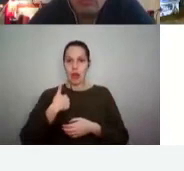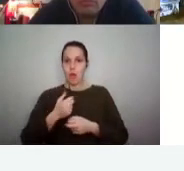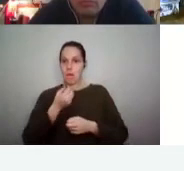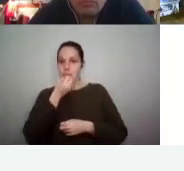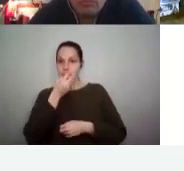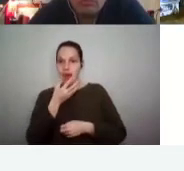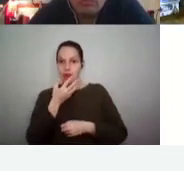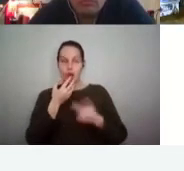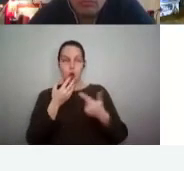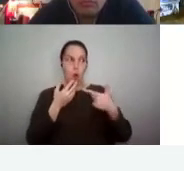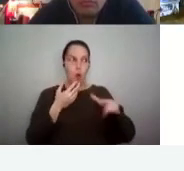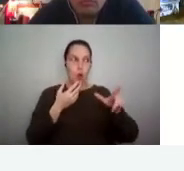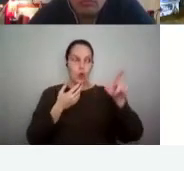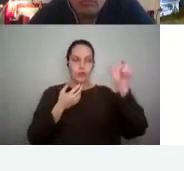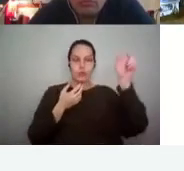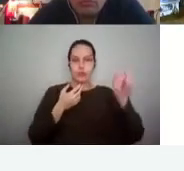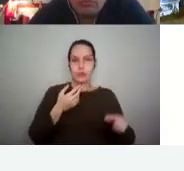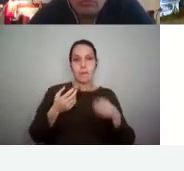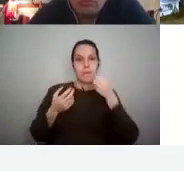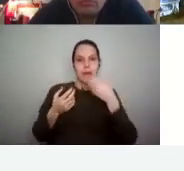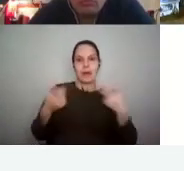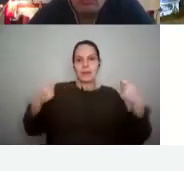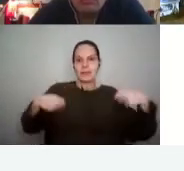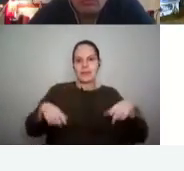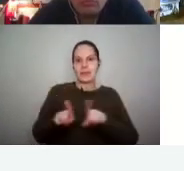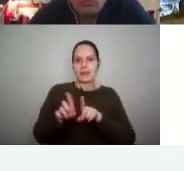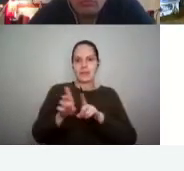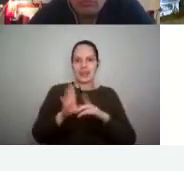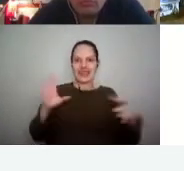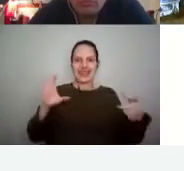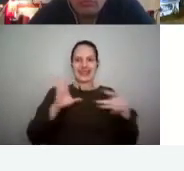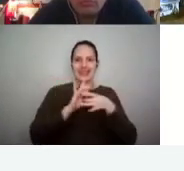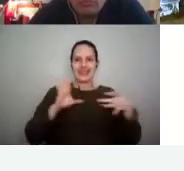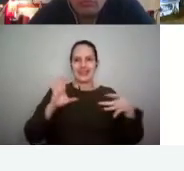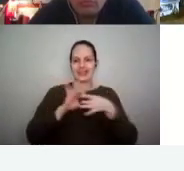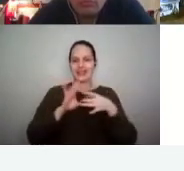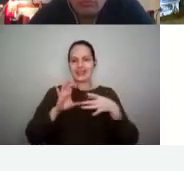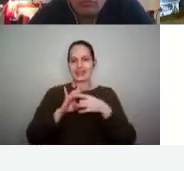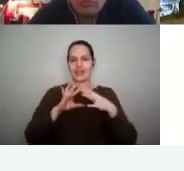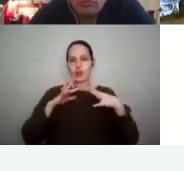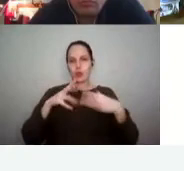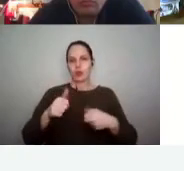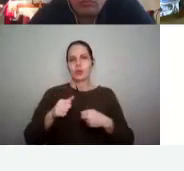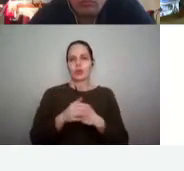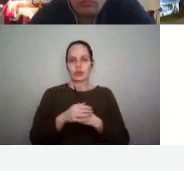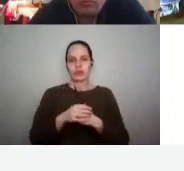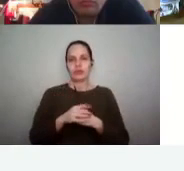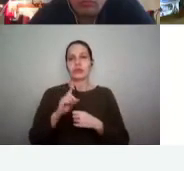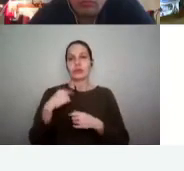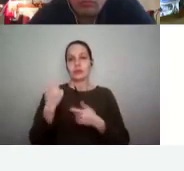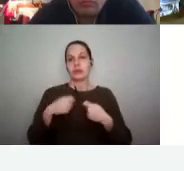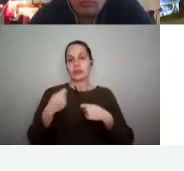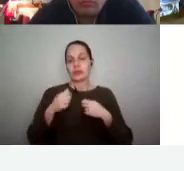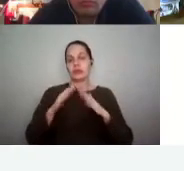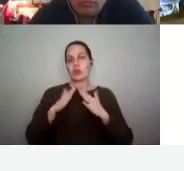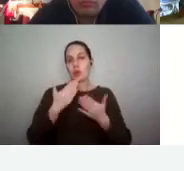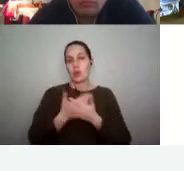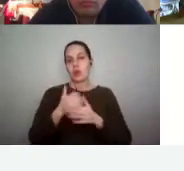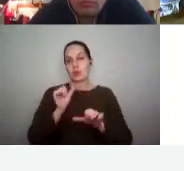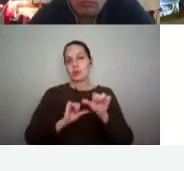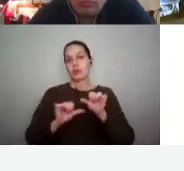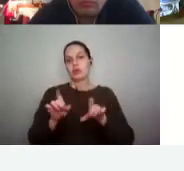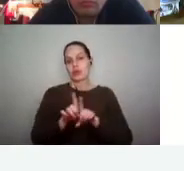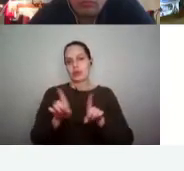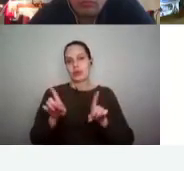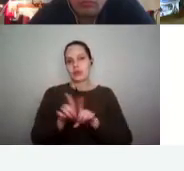em mudança, exigindo, portanto, uma educação escolarizada que também mude, né? E isso nos atinge muito aos